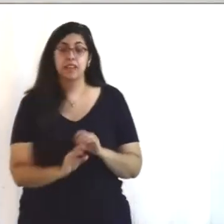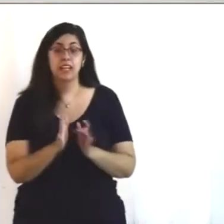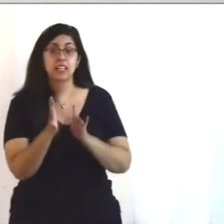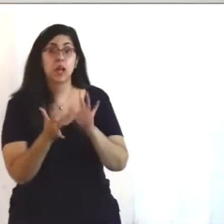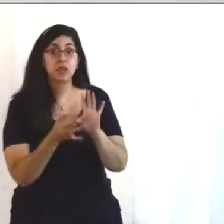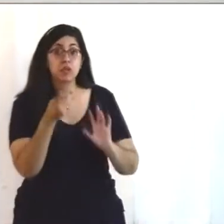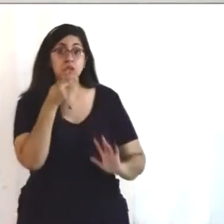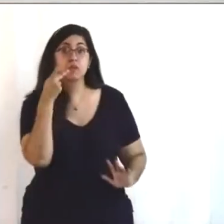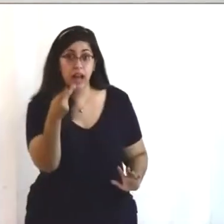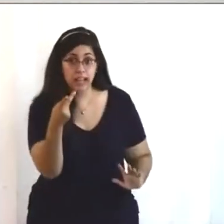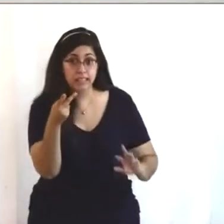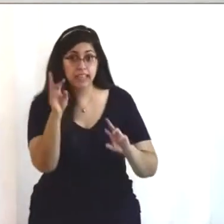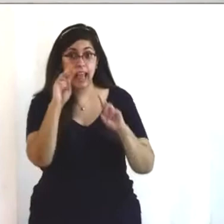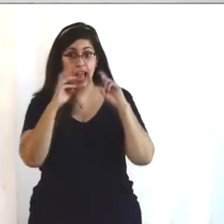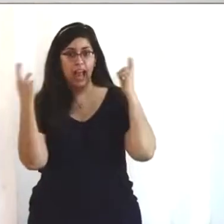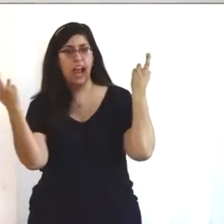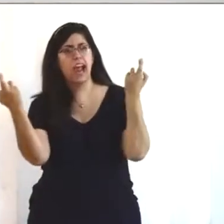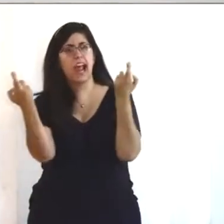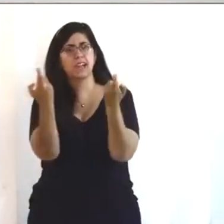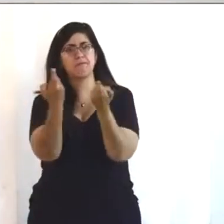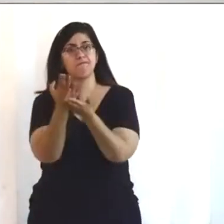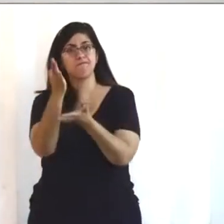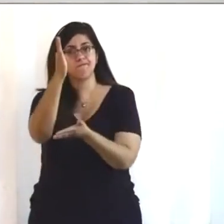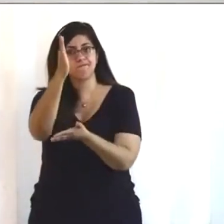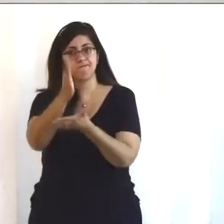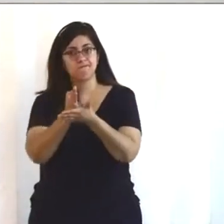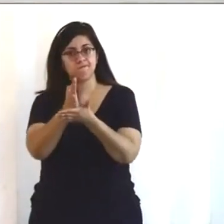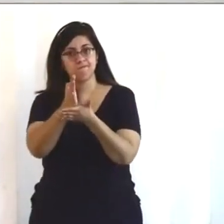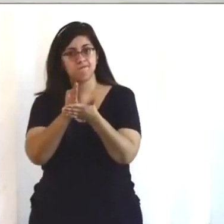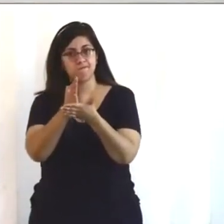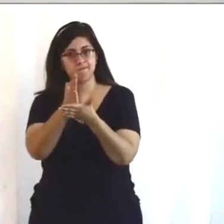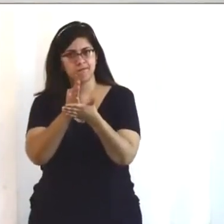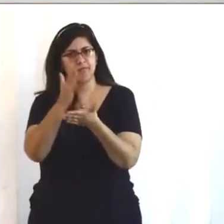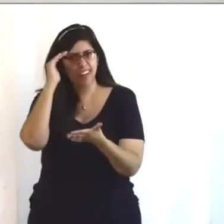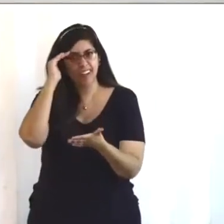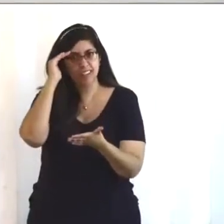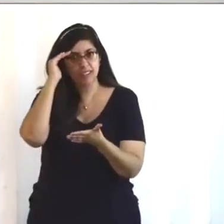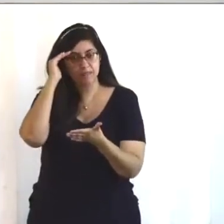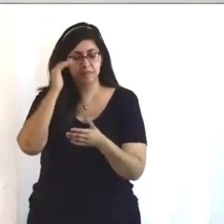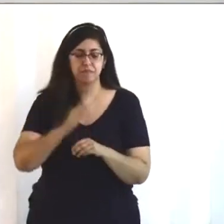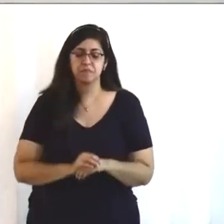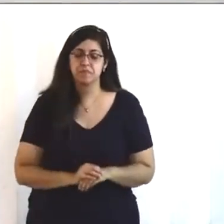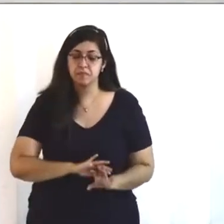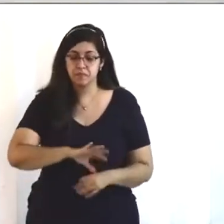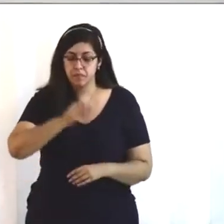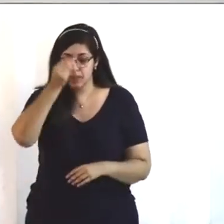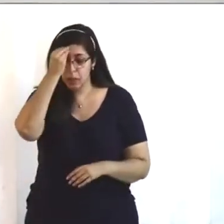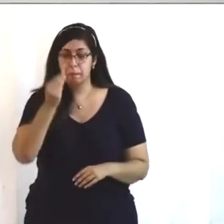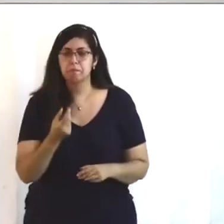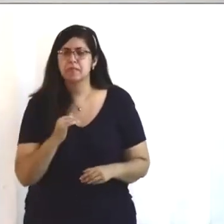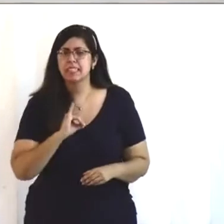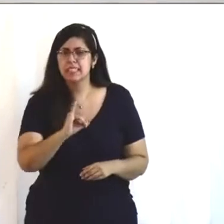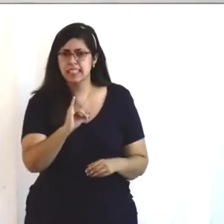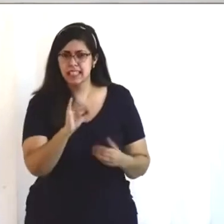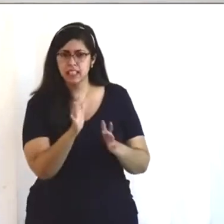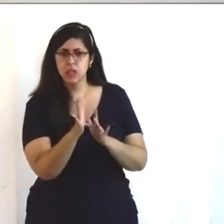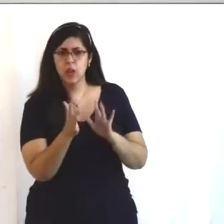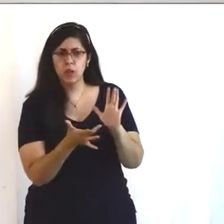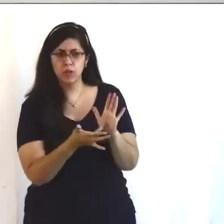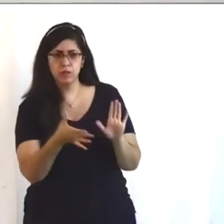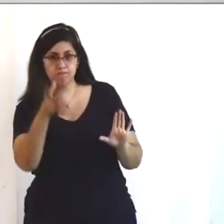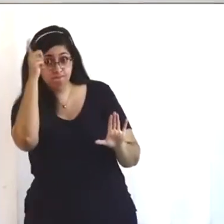ele diz: olha, se eu expulso os demônios pelo poder de Satanás, então Satanás não é tão forte